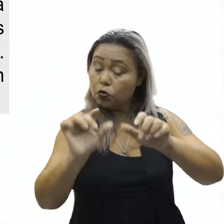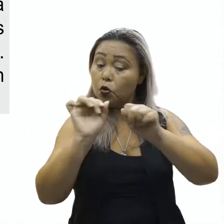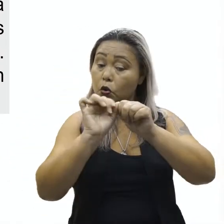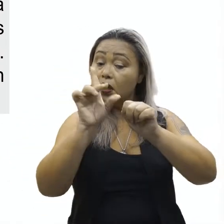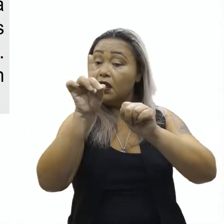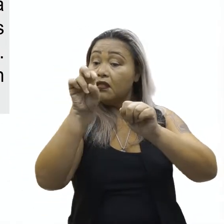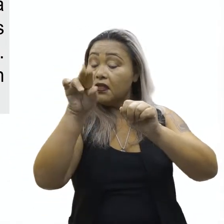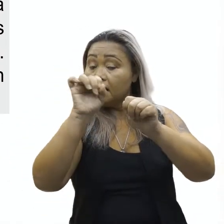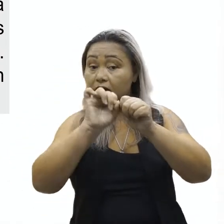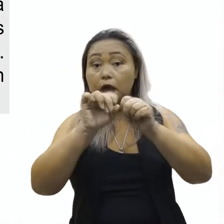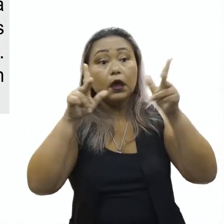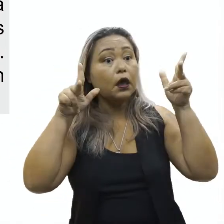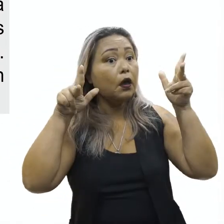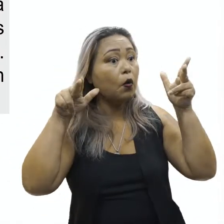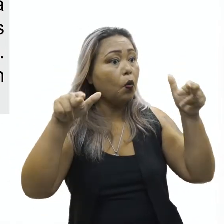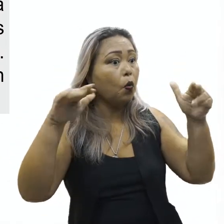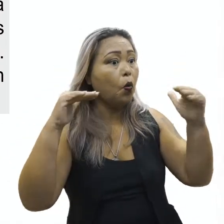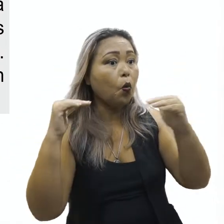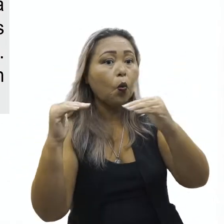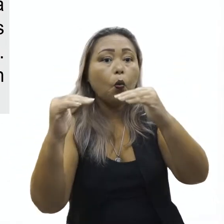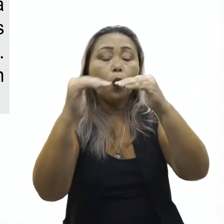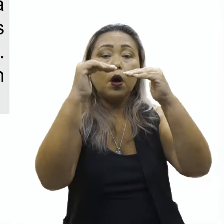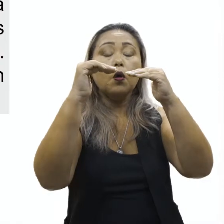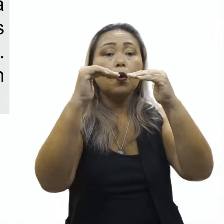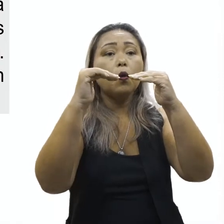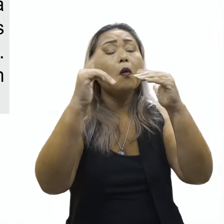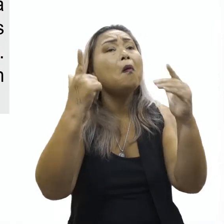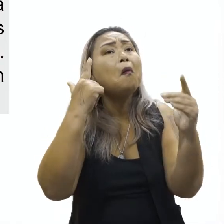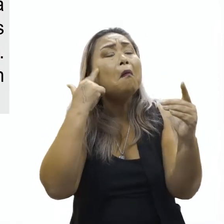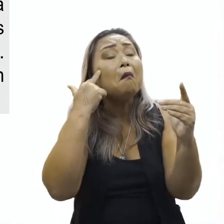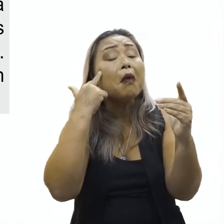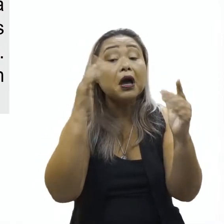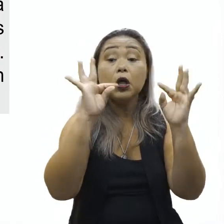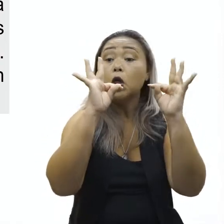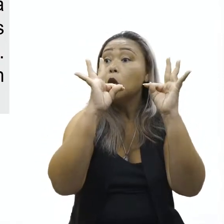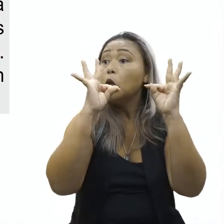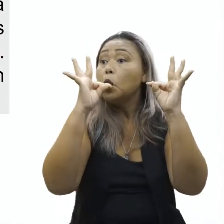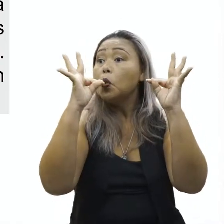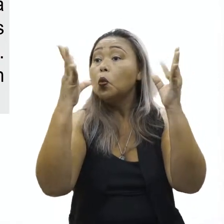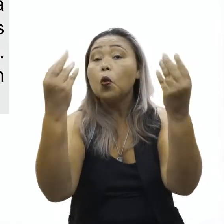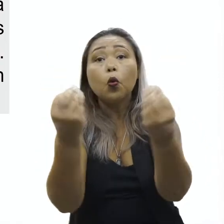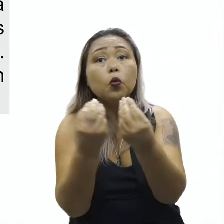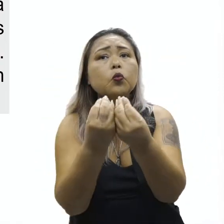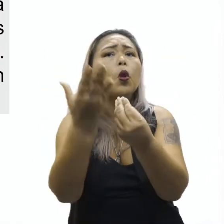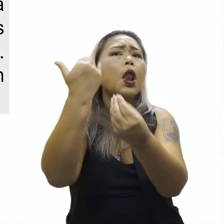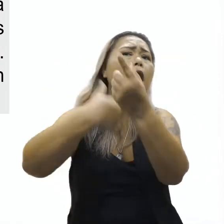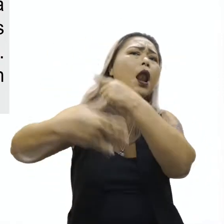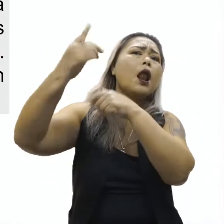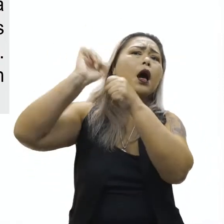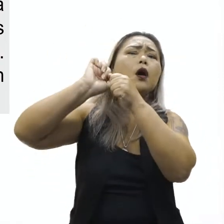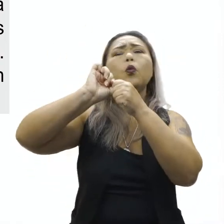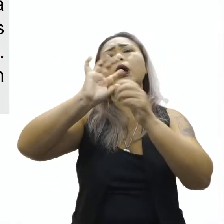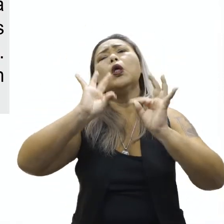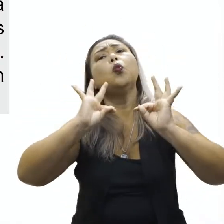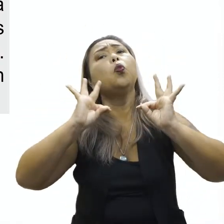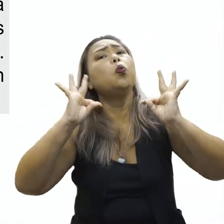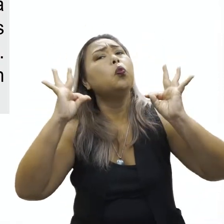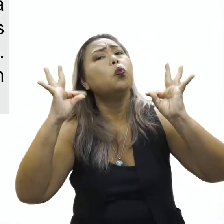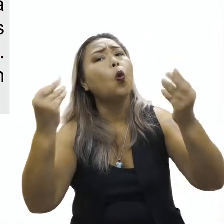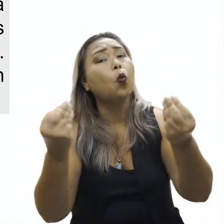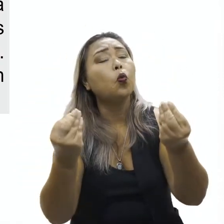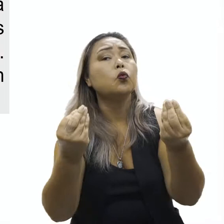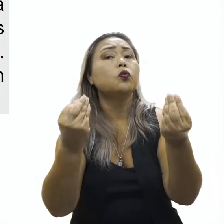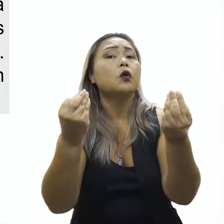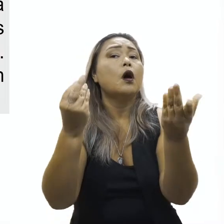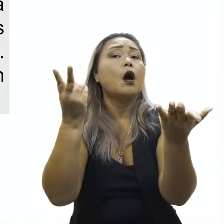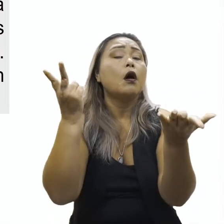origem. Só que essa ideia de todos, pessoal, lá no início da Grécia, não era esse todos mesmo que a gente